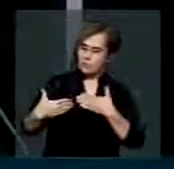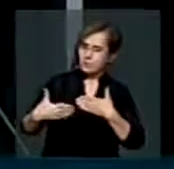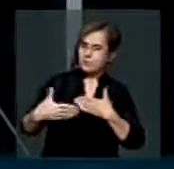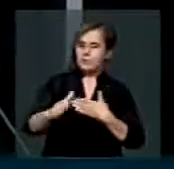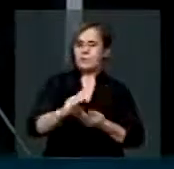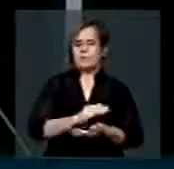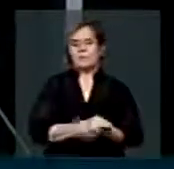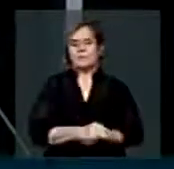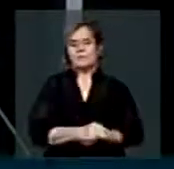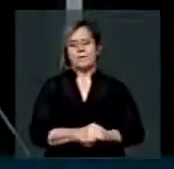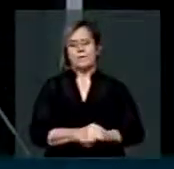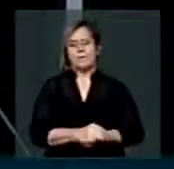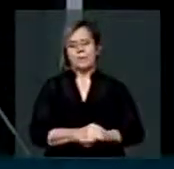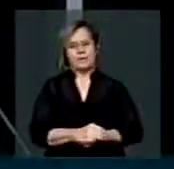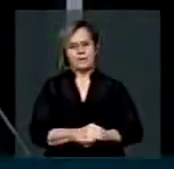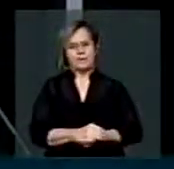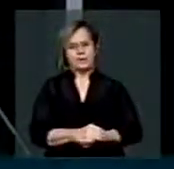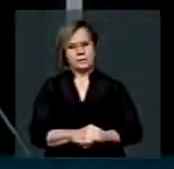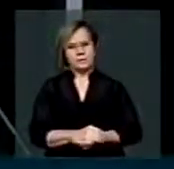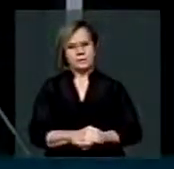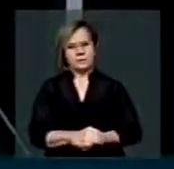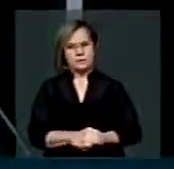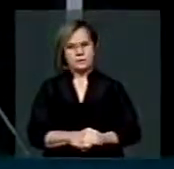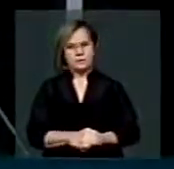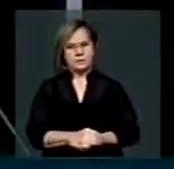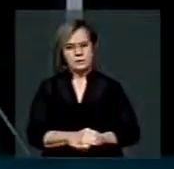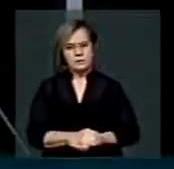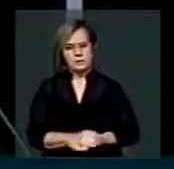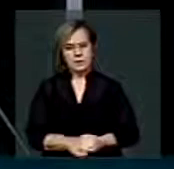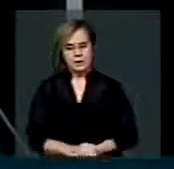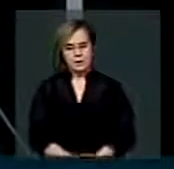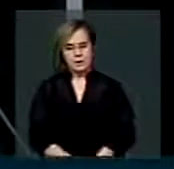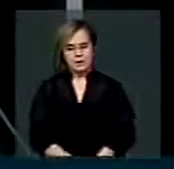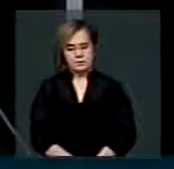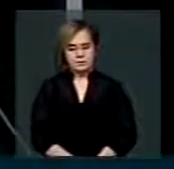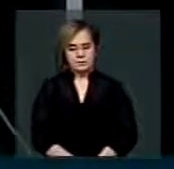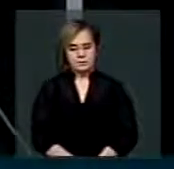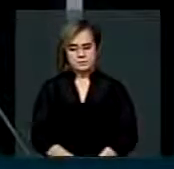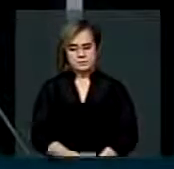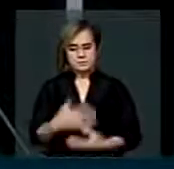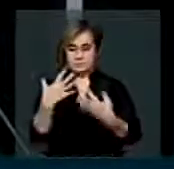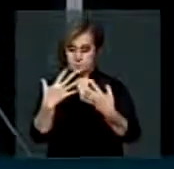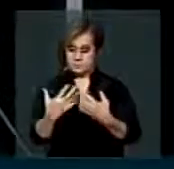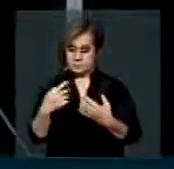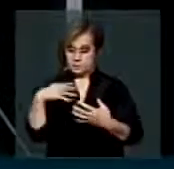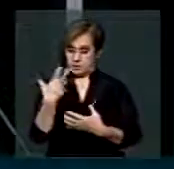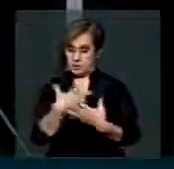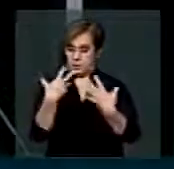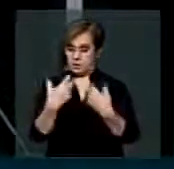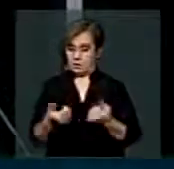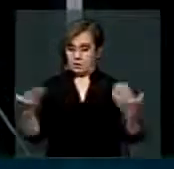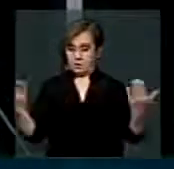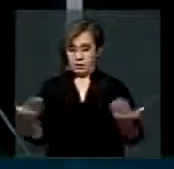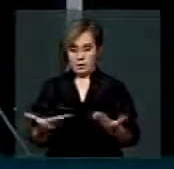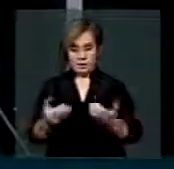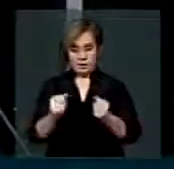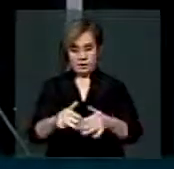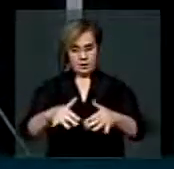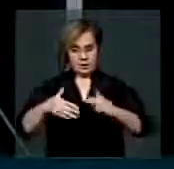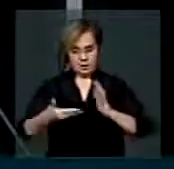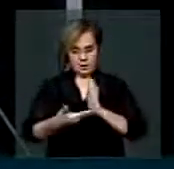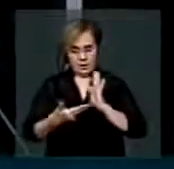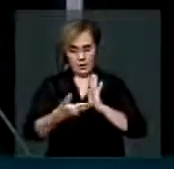São essas algumas das providências que nós estamos adotando aqui no Parlamento